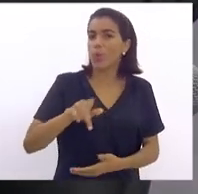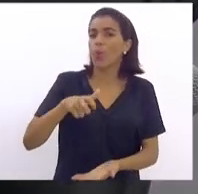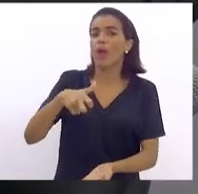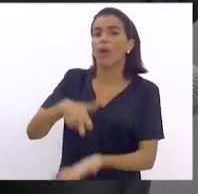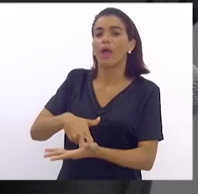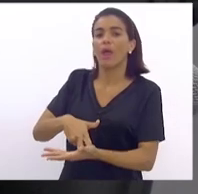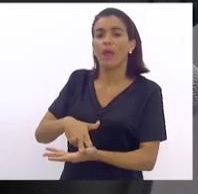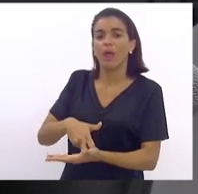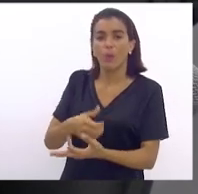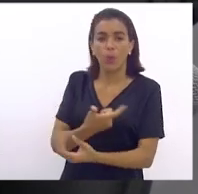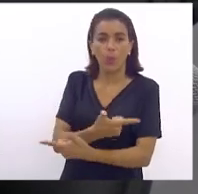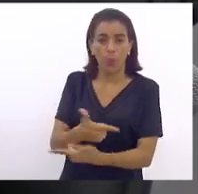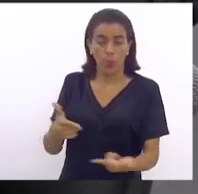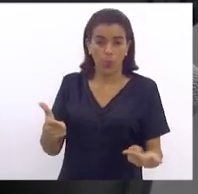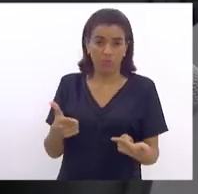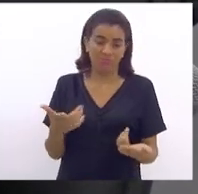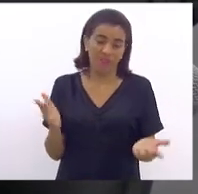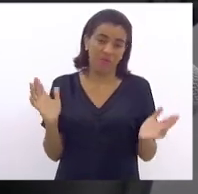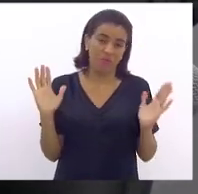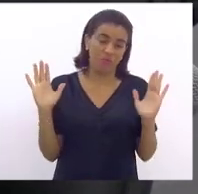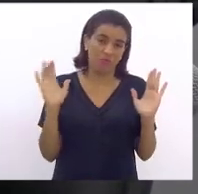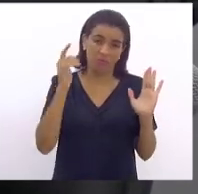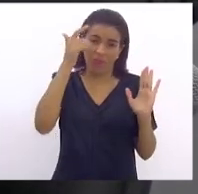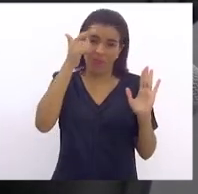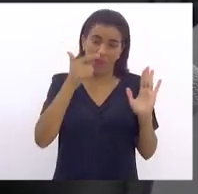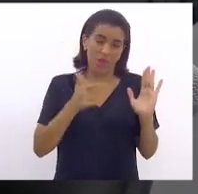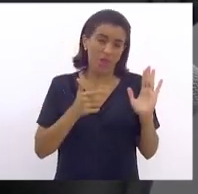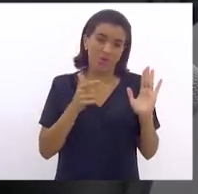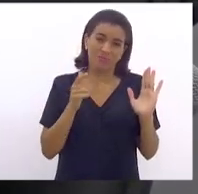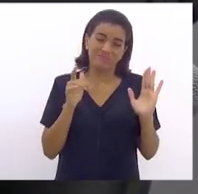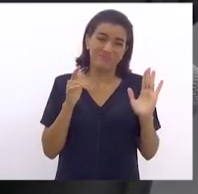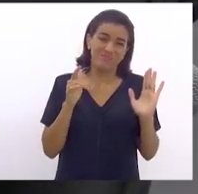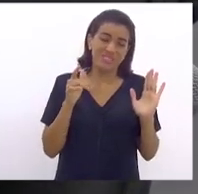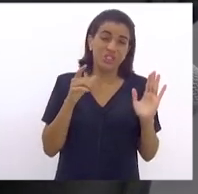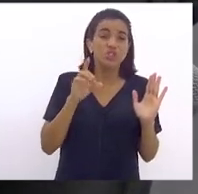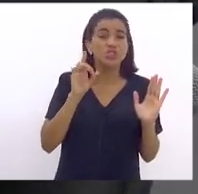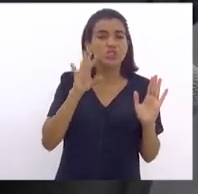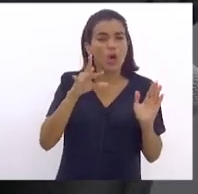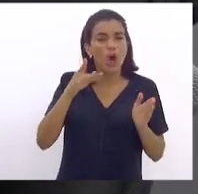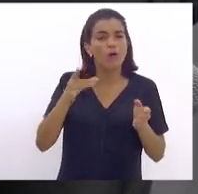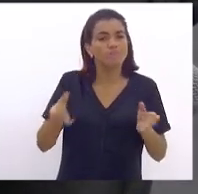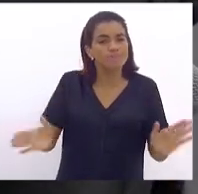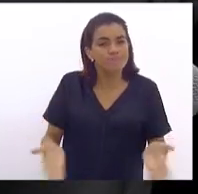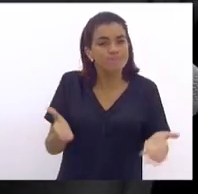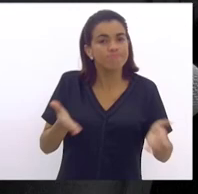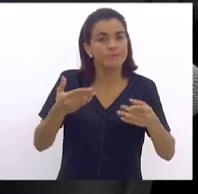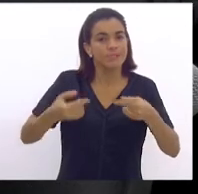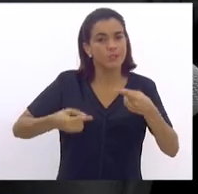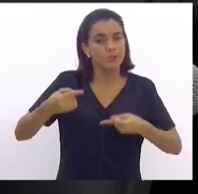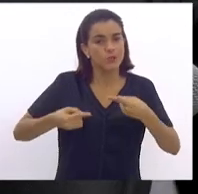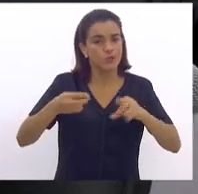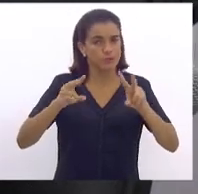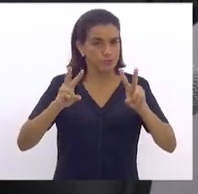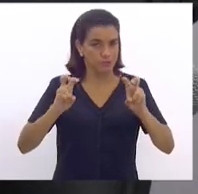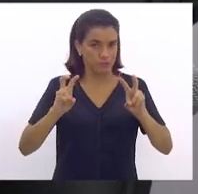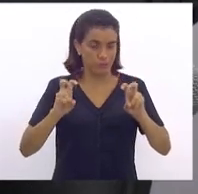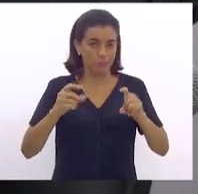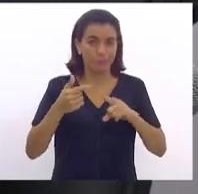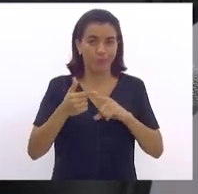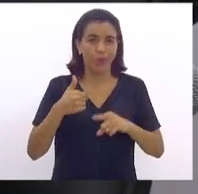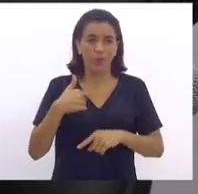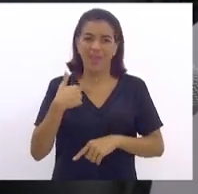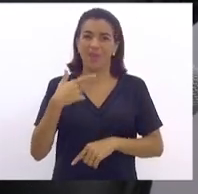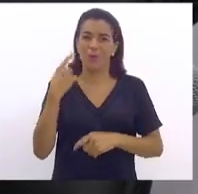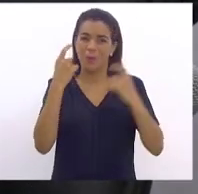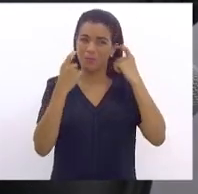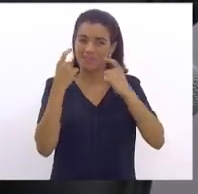forma alguma. Então, eu não vou... Eu só queria acalorar a discussão nesse sentido. Eu tenho receio da gente adentrar